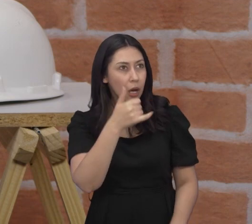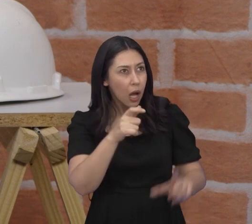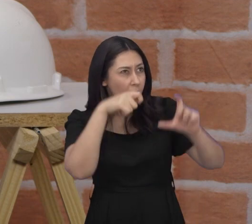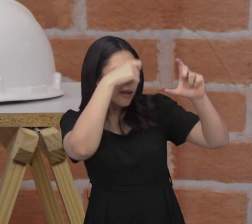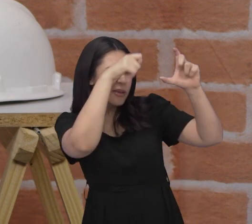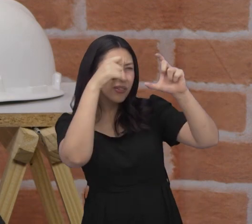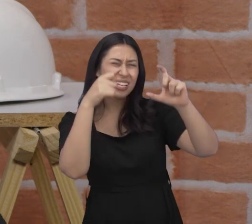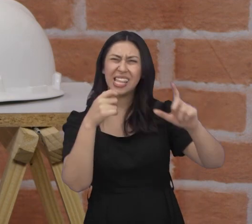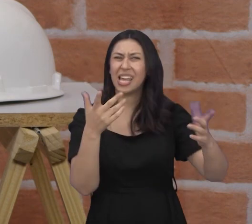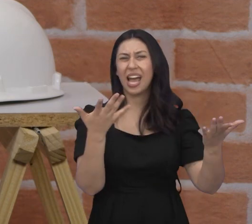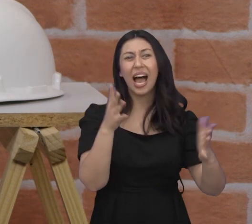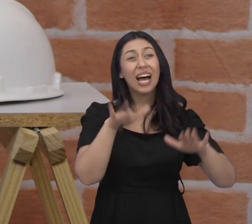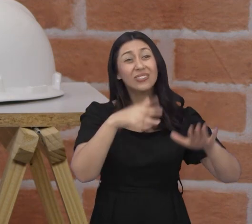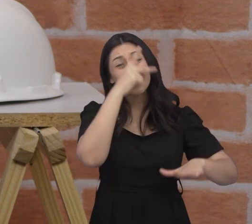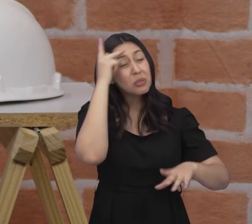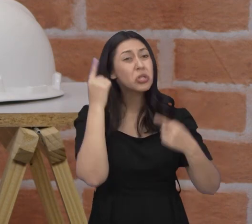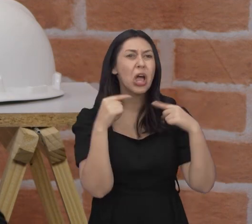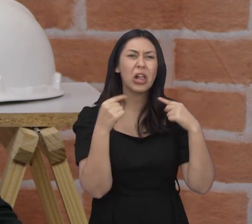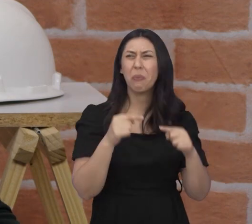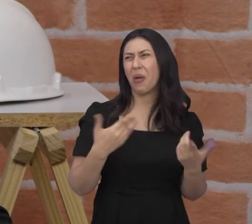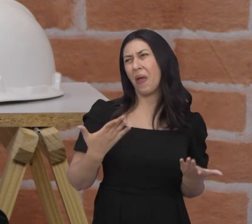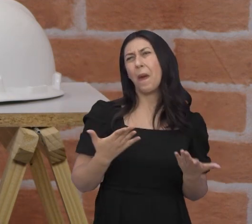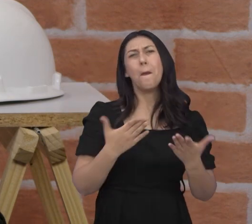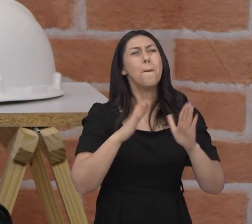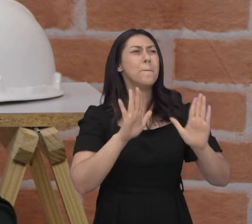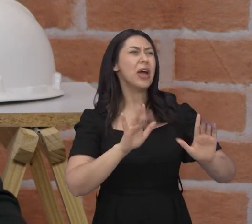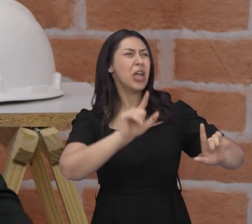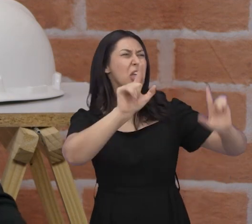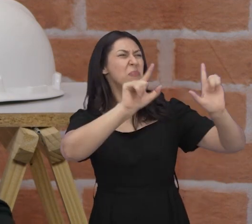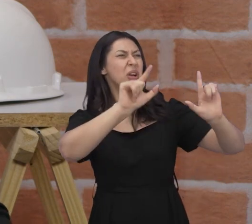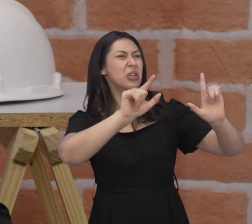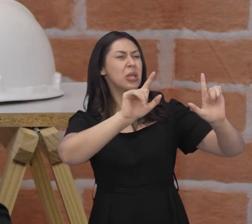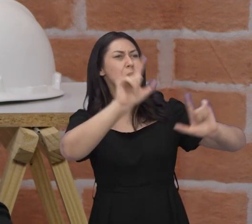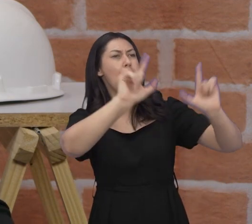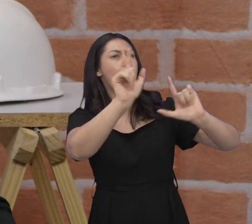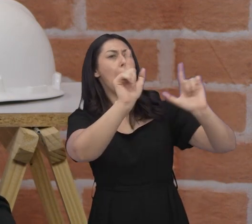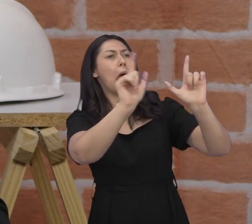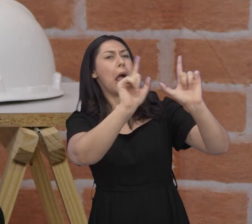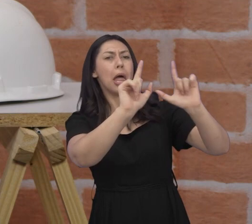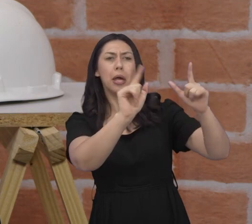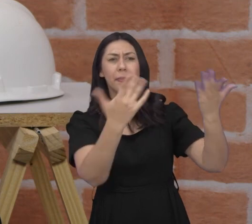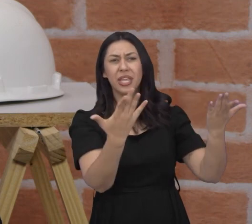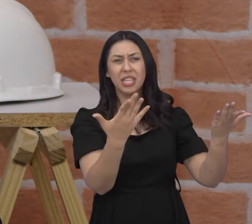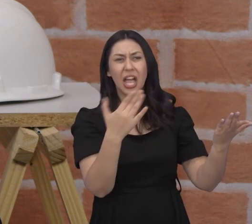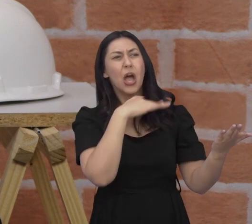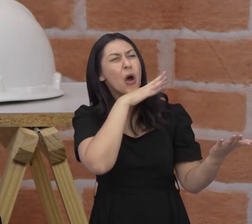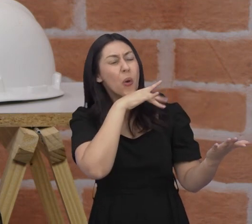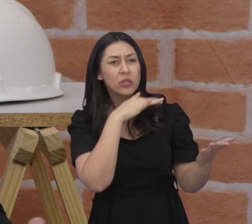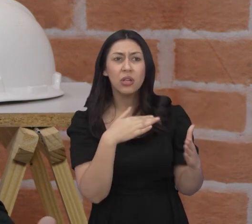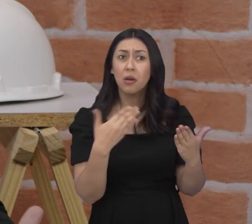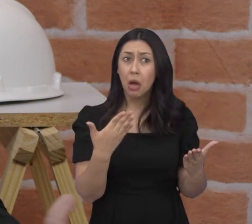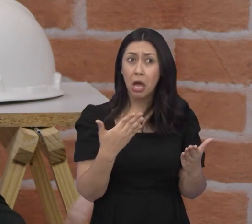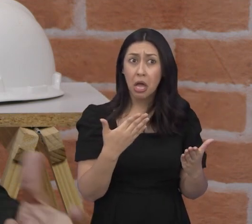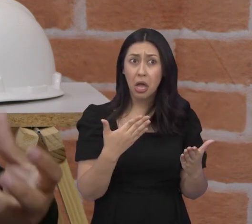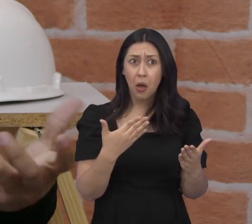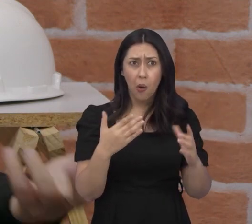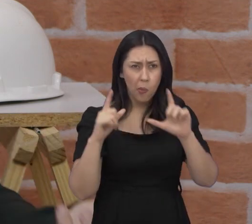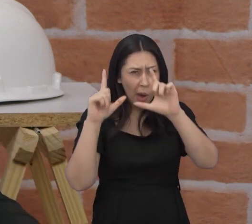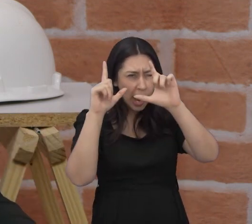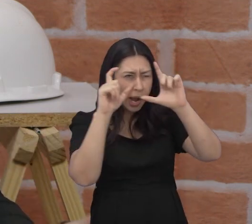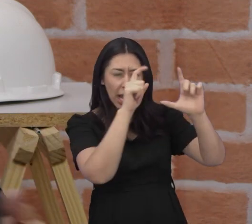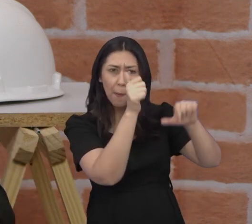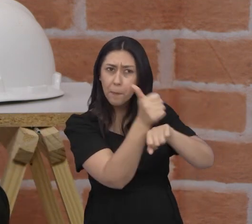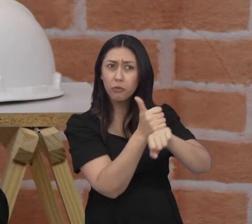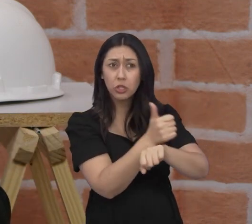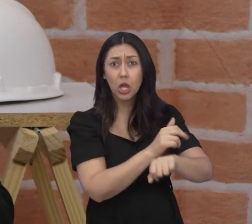Até muita gente fala, nossa, mas não tem uma imagem nítida de um OVNI, tudo tremido. As pessoas esquecem, né, que ninguém tá com uma câmera profissional na mão